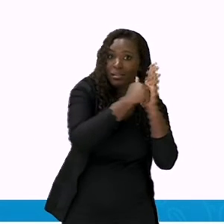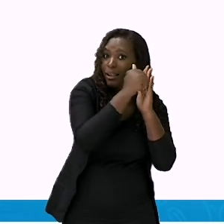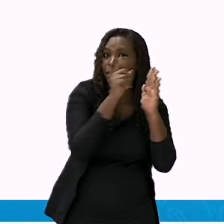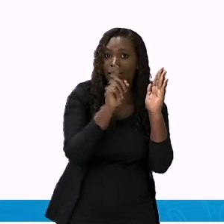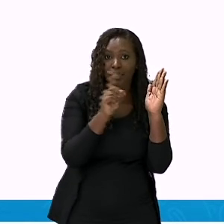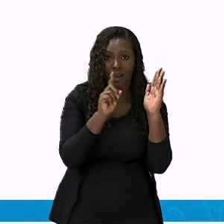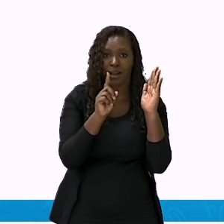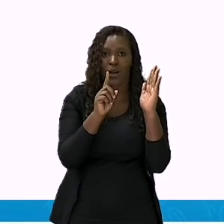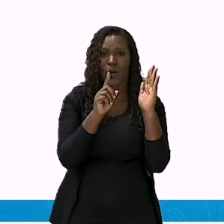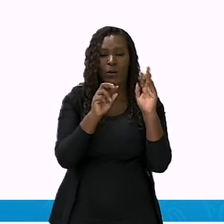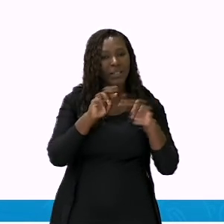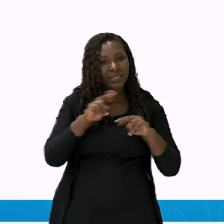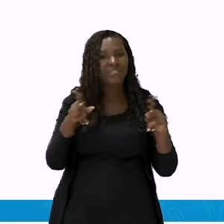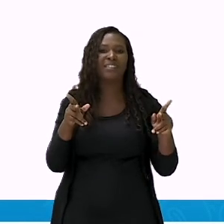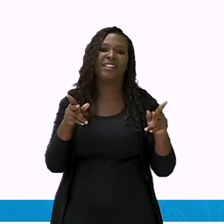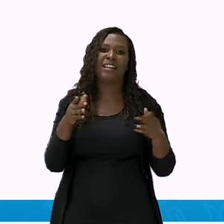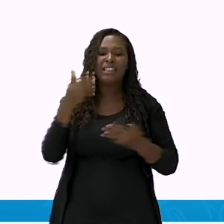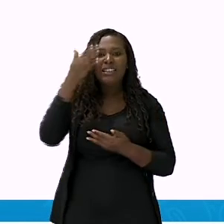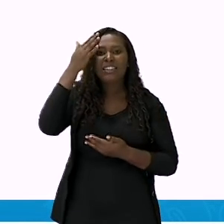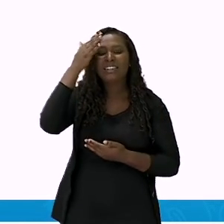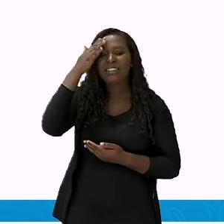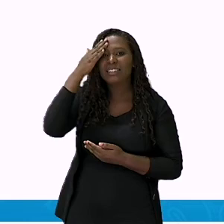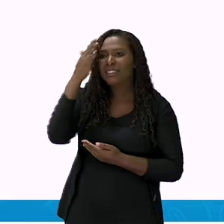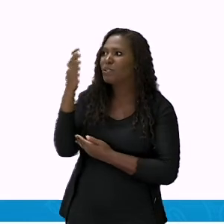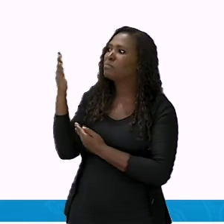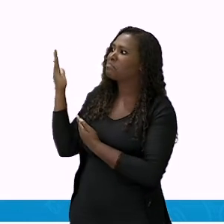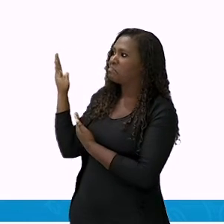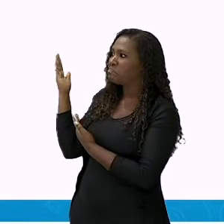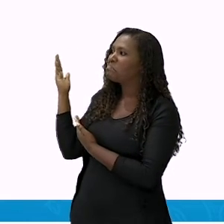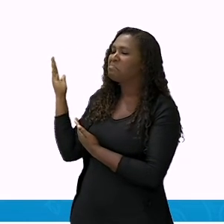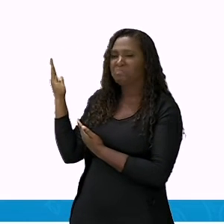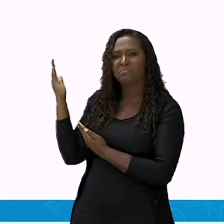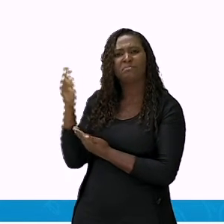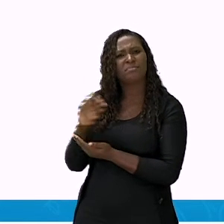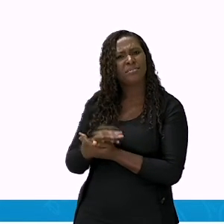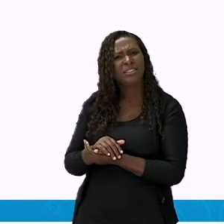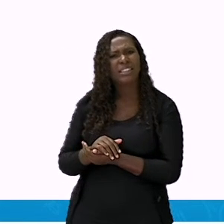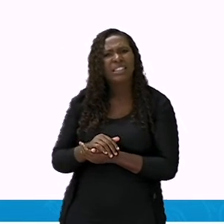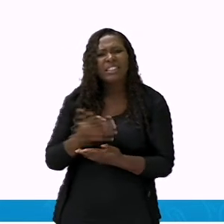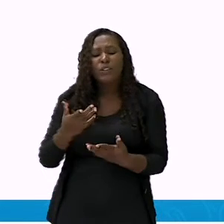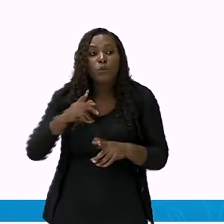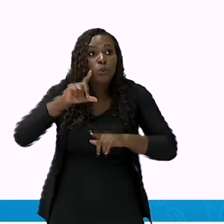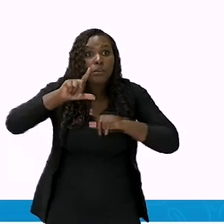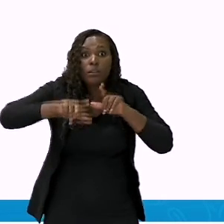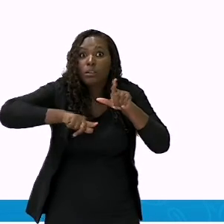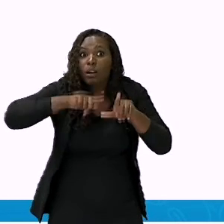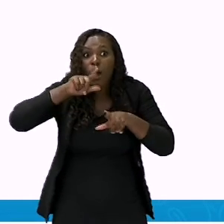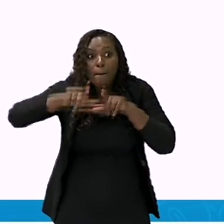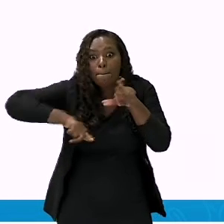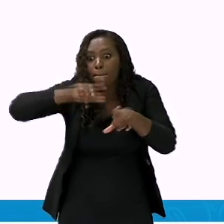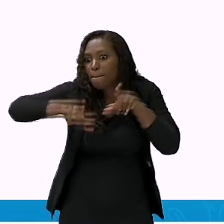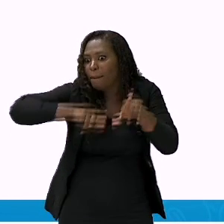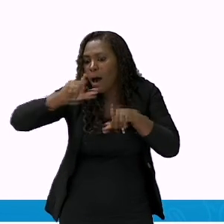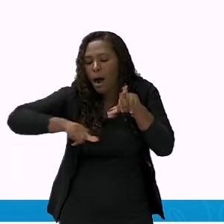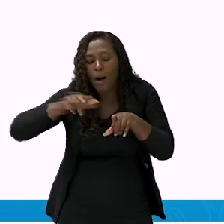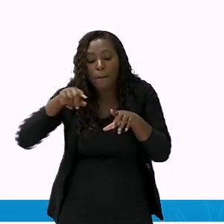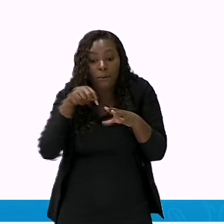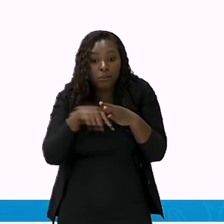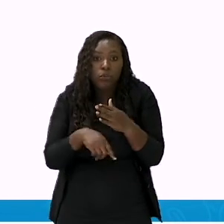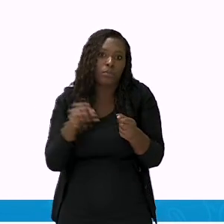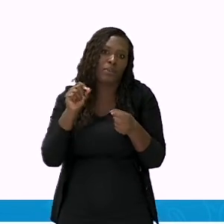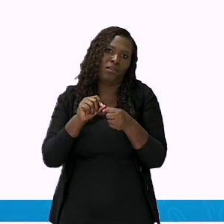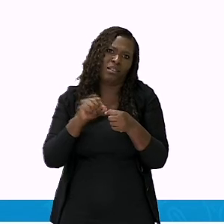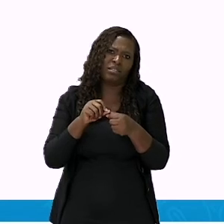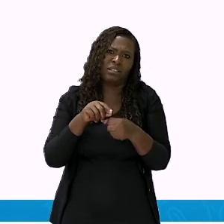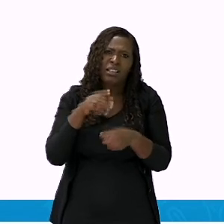gotejada em cima da tela. Então imagina o trabalho desse artista. Como que ele fazia? Dá para